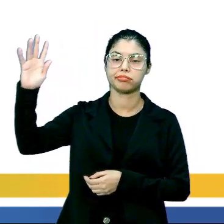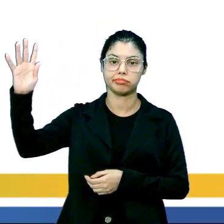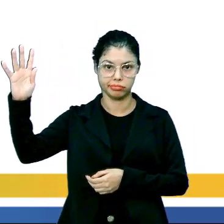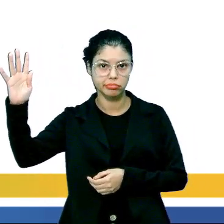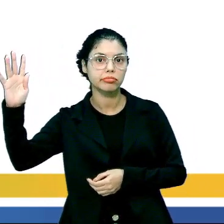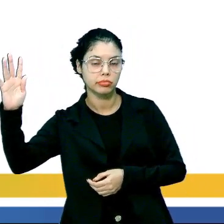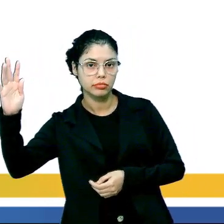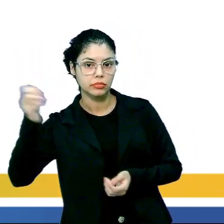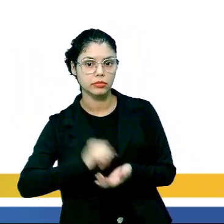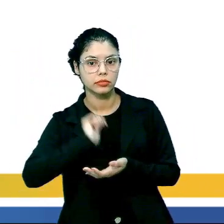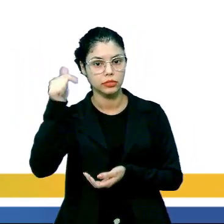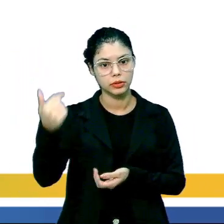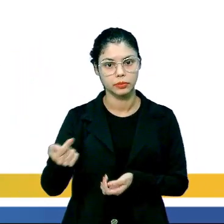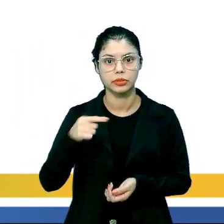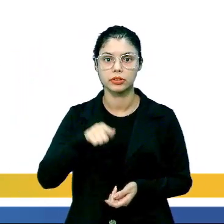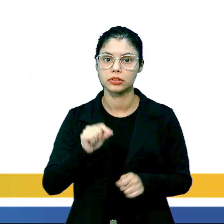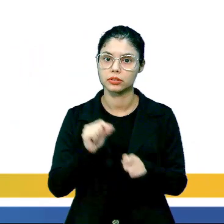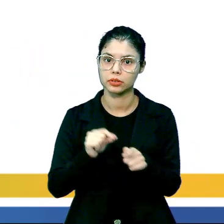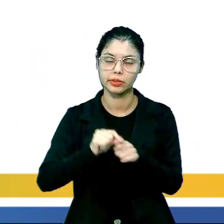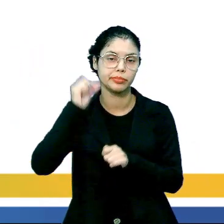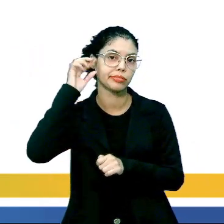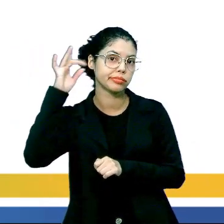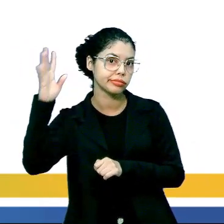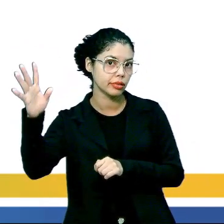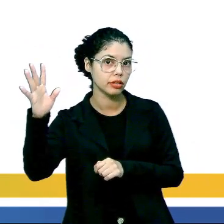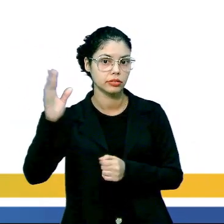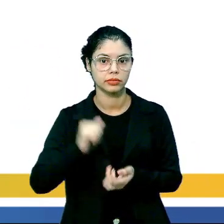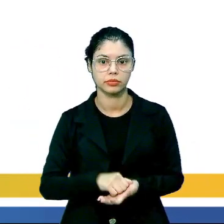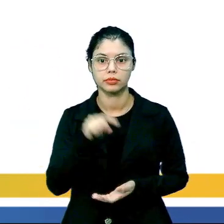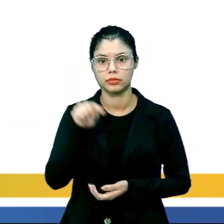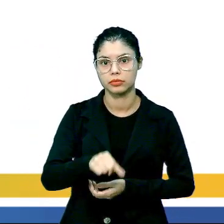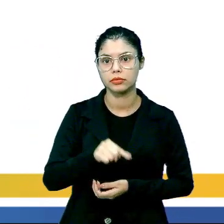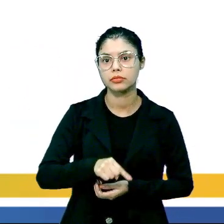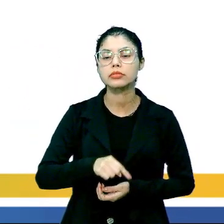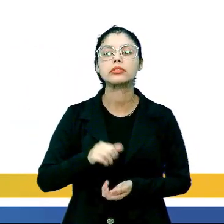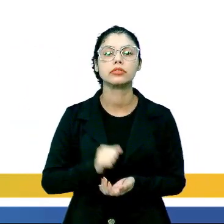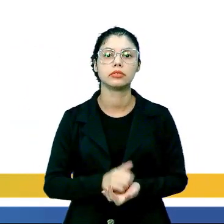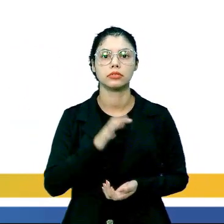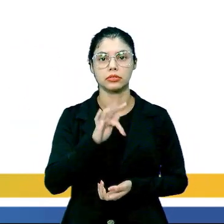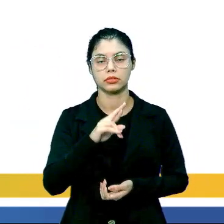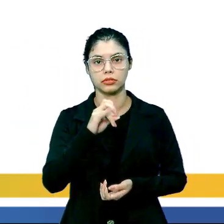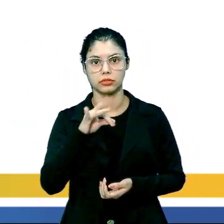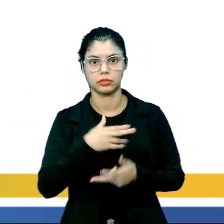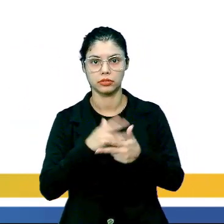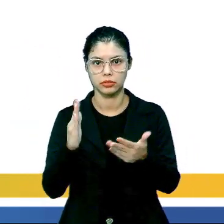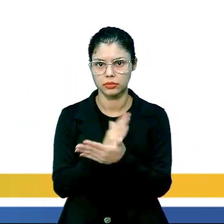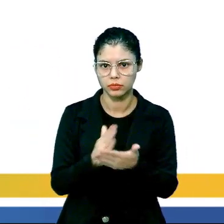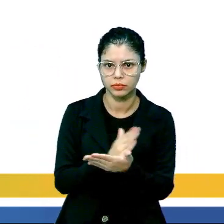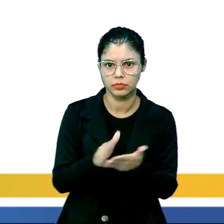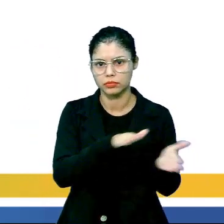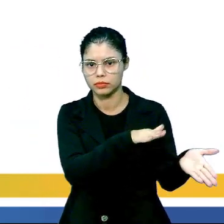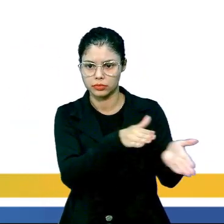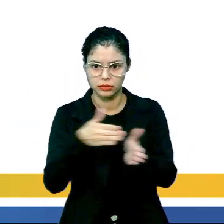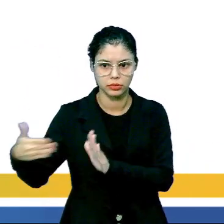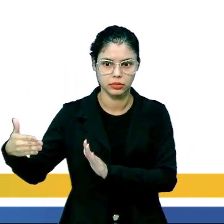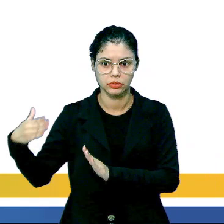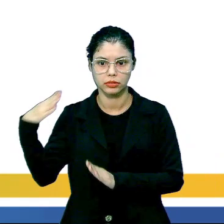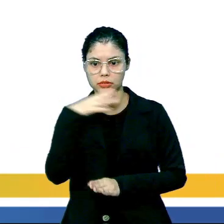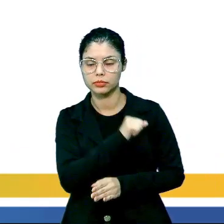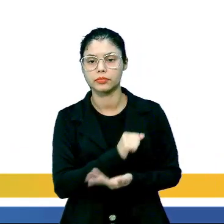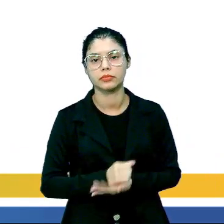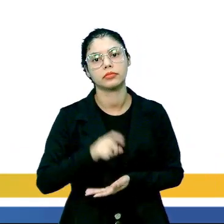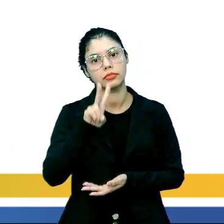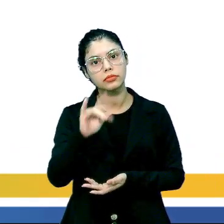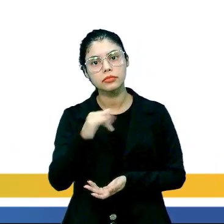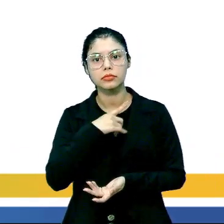e depois que satisfaz essas fantasias, isso aqui é muito efêmero, quer dizer, é alguma coisa que passa logo, e aí